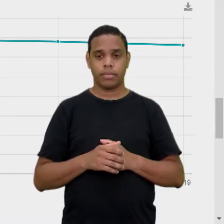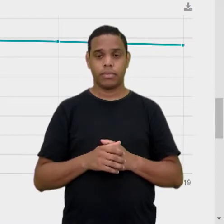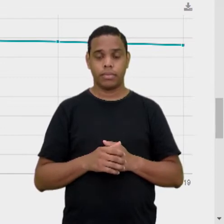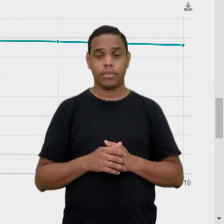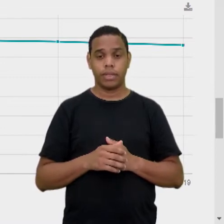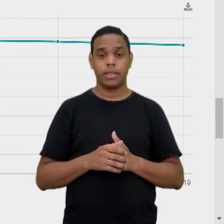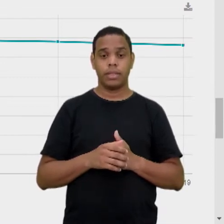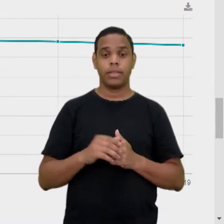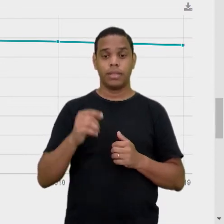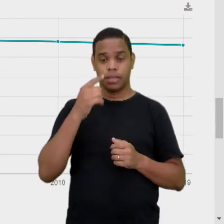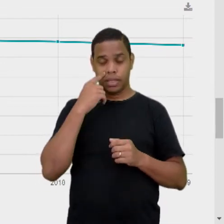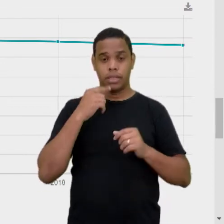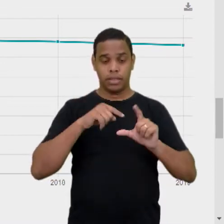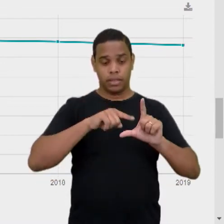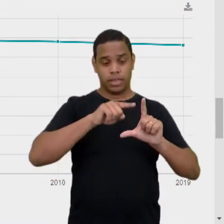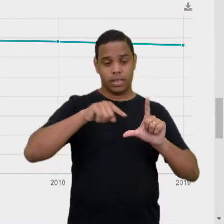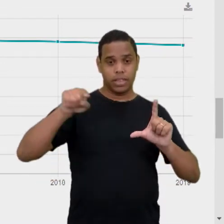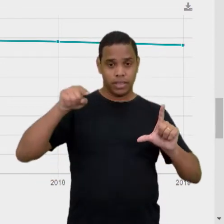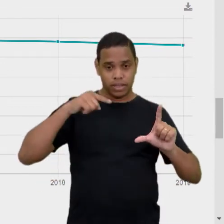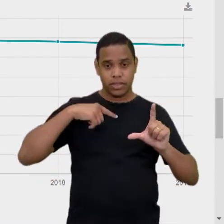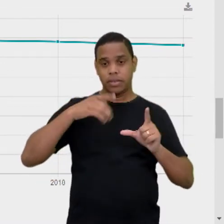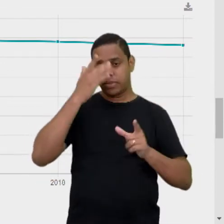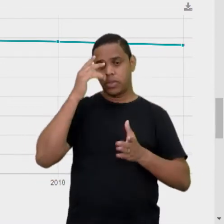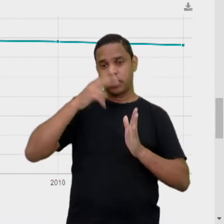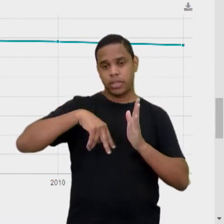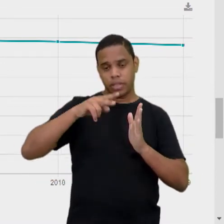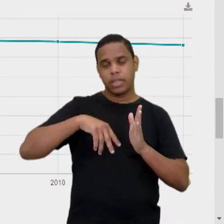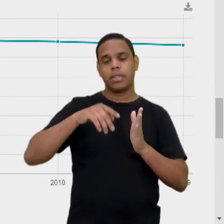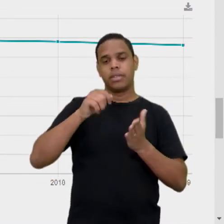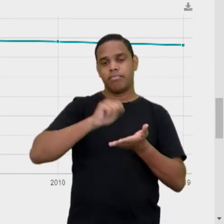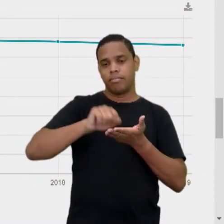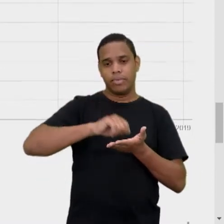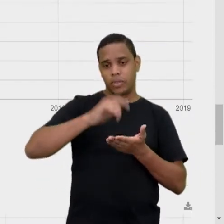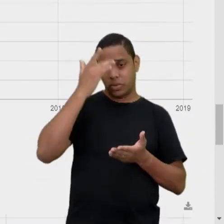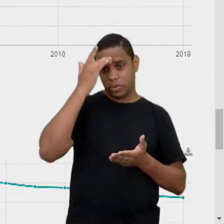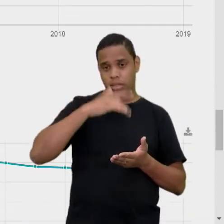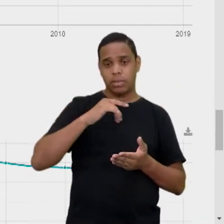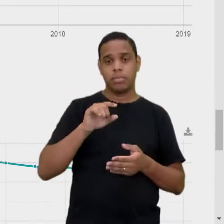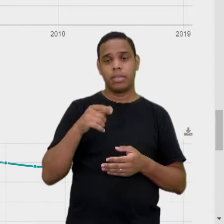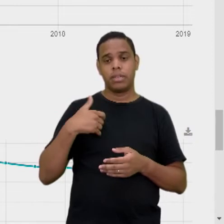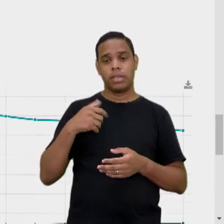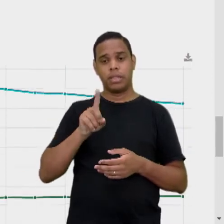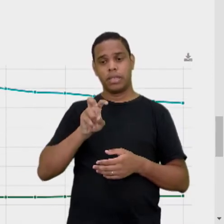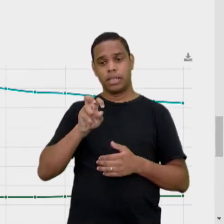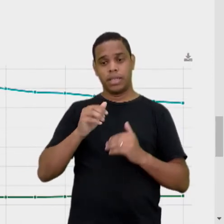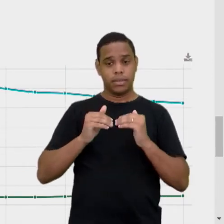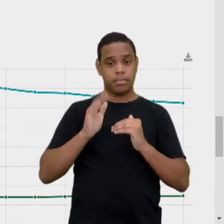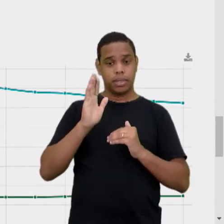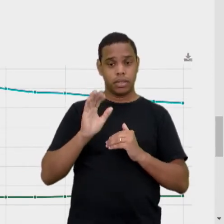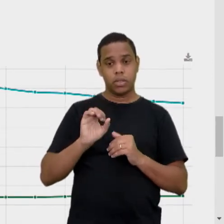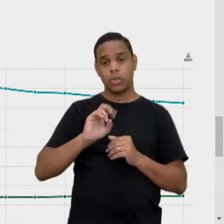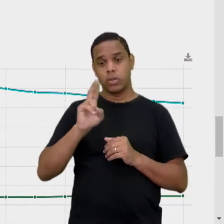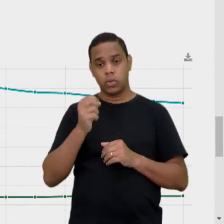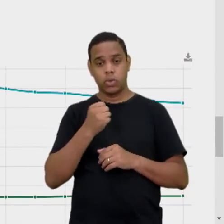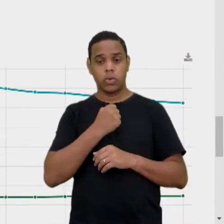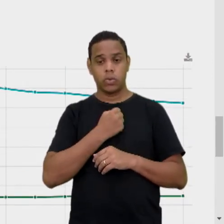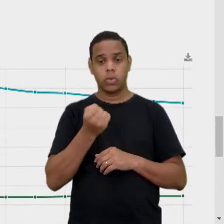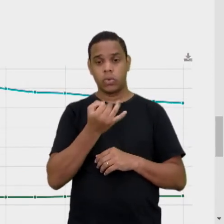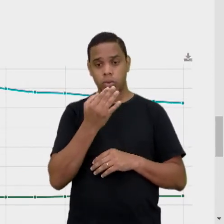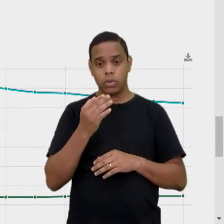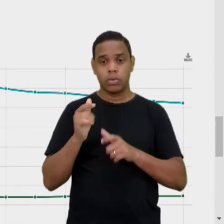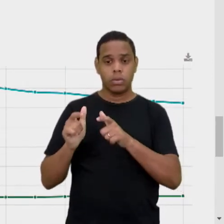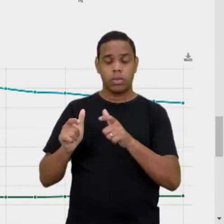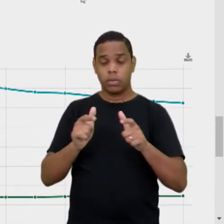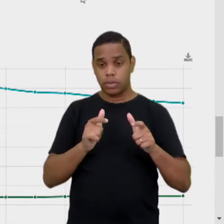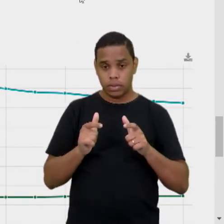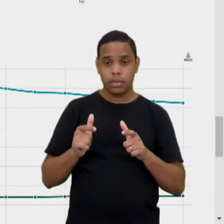temos dois gráficos, taxa de analfabetismo de 15 anos ou mais de idade, e temos aqui número de